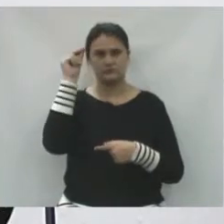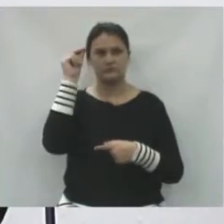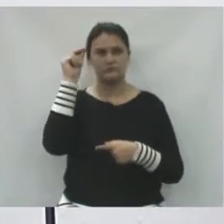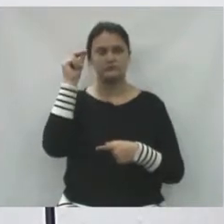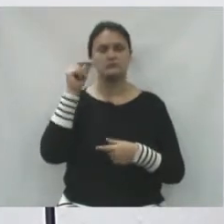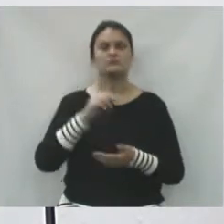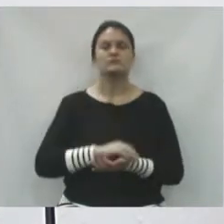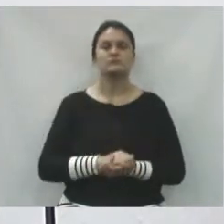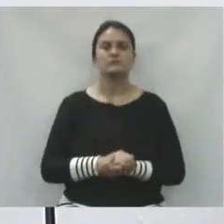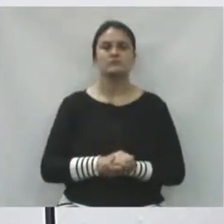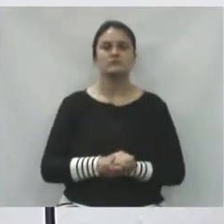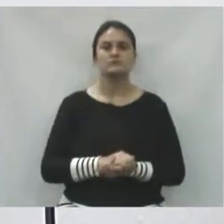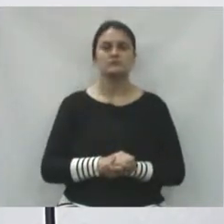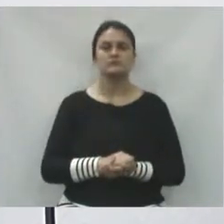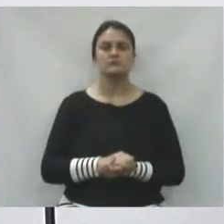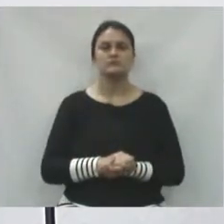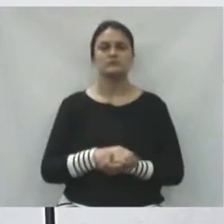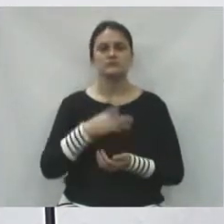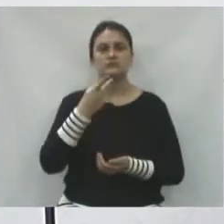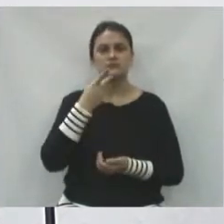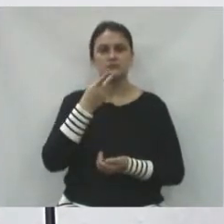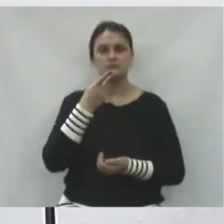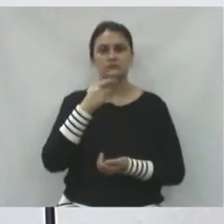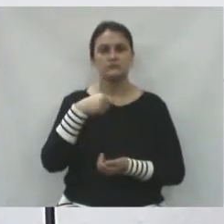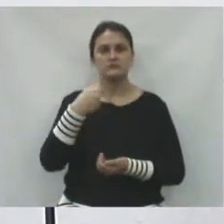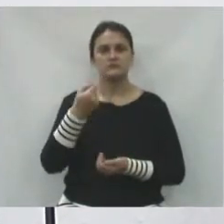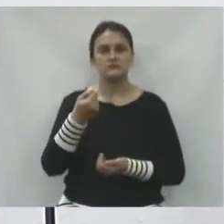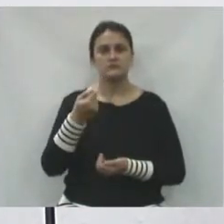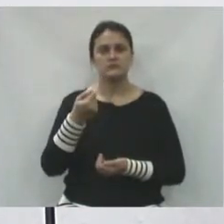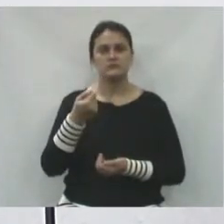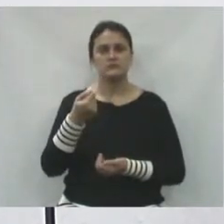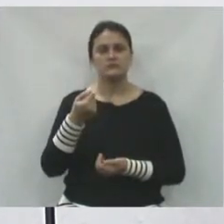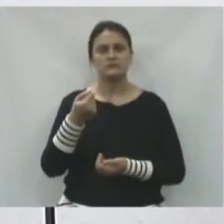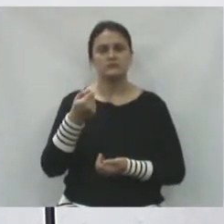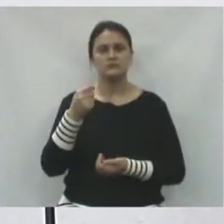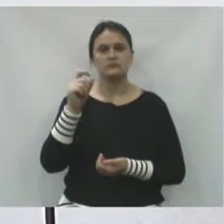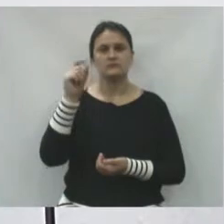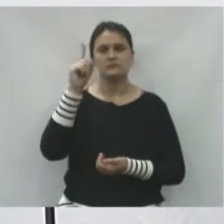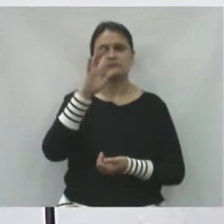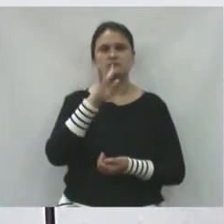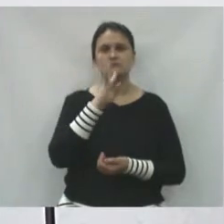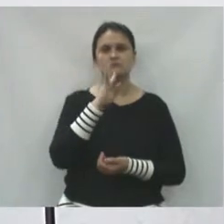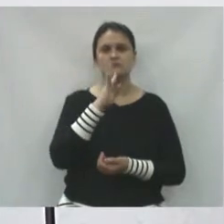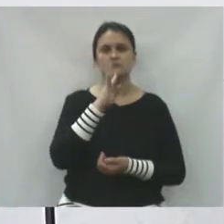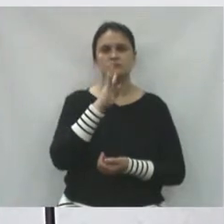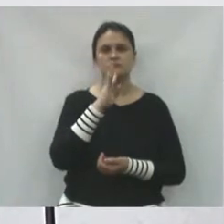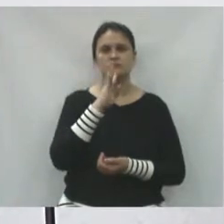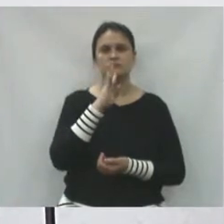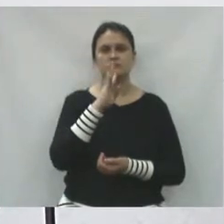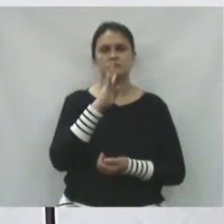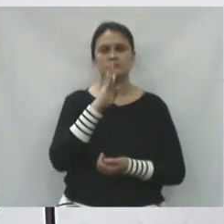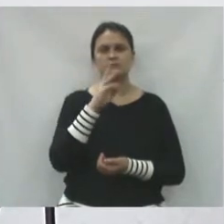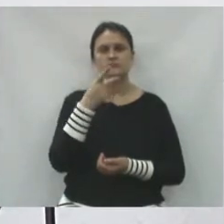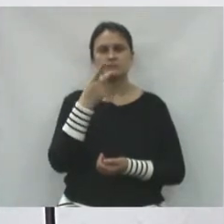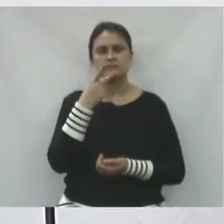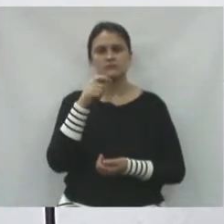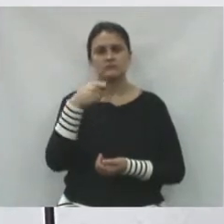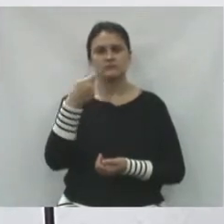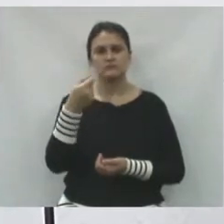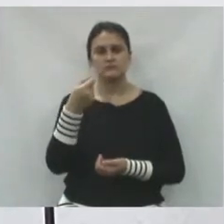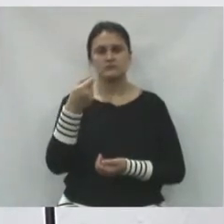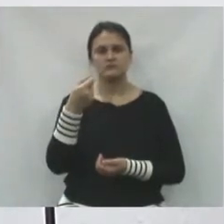do Executivo Municipal, com relação, para quem não tem conhecimento, a